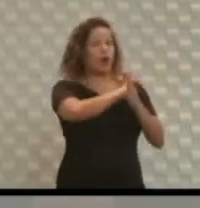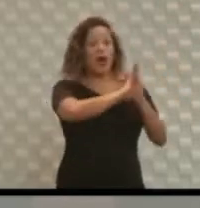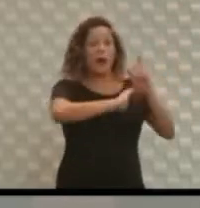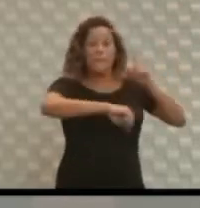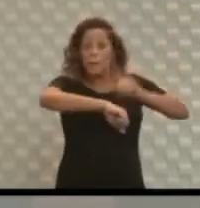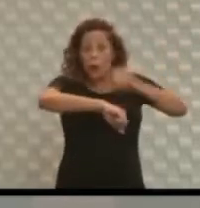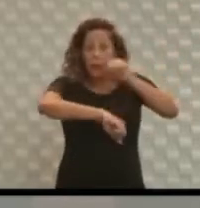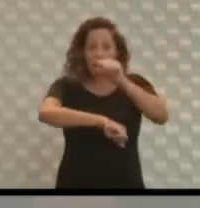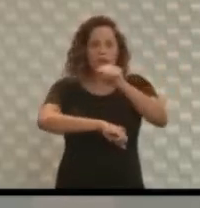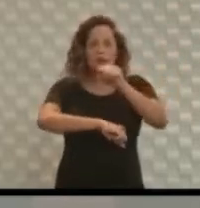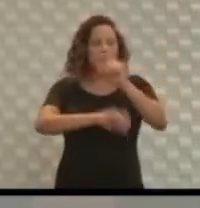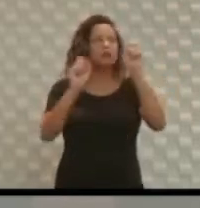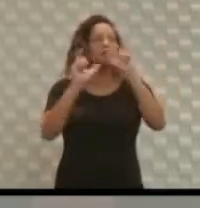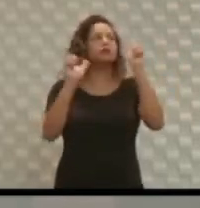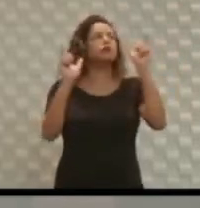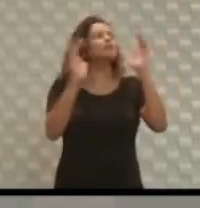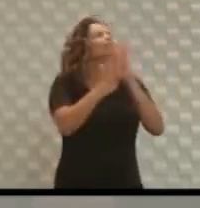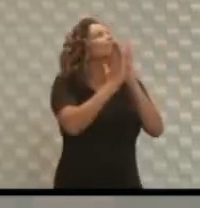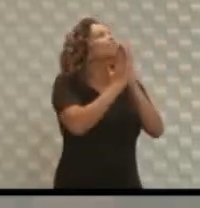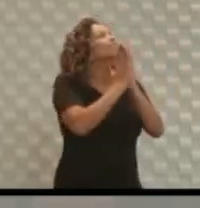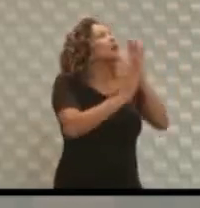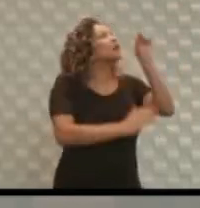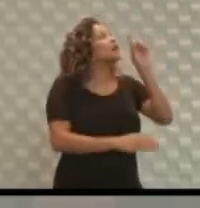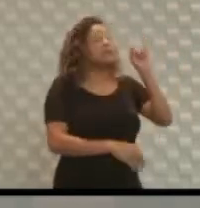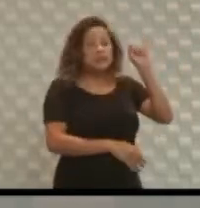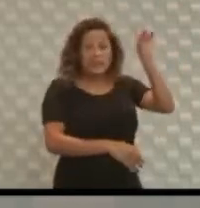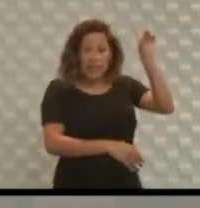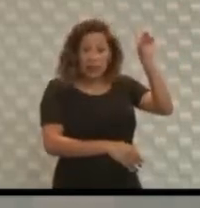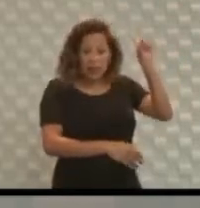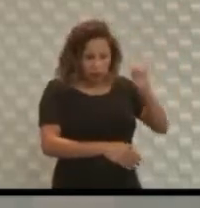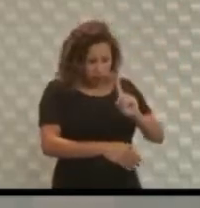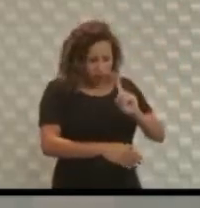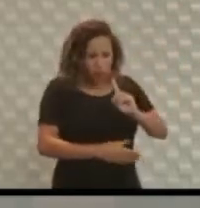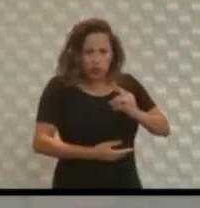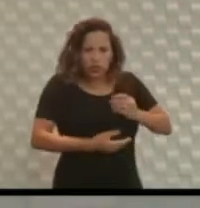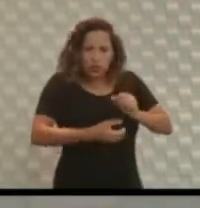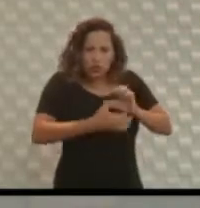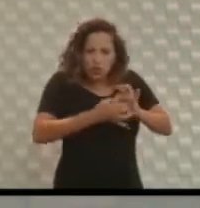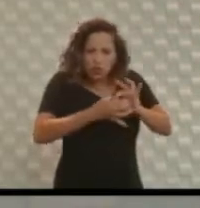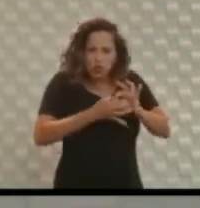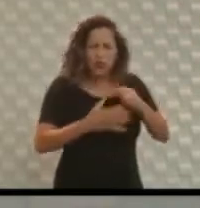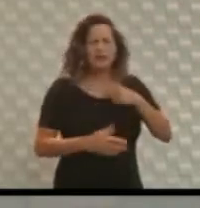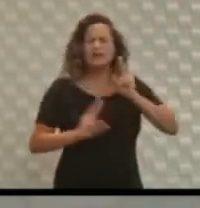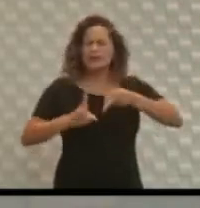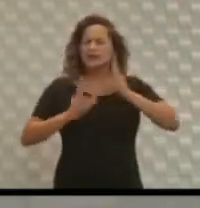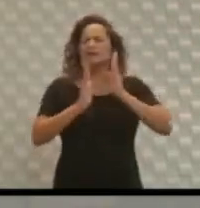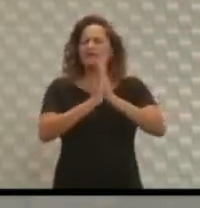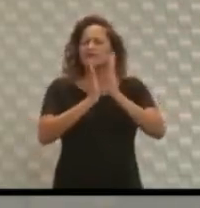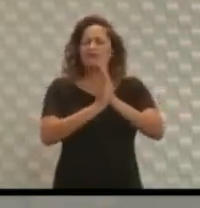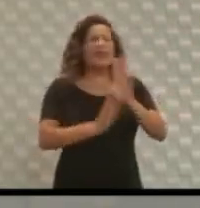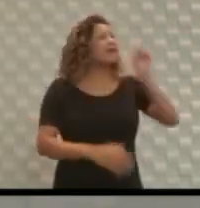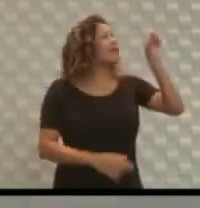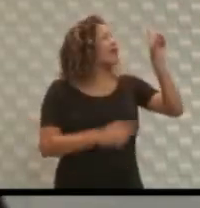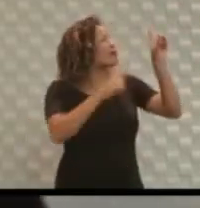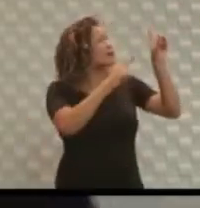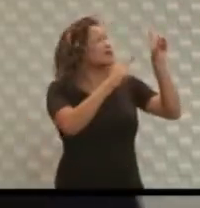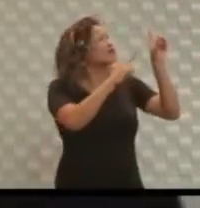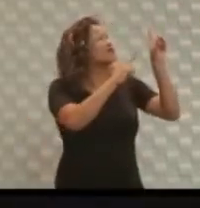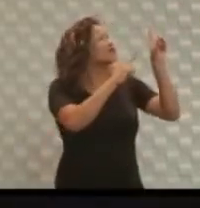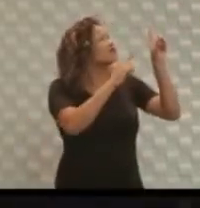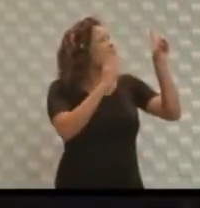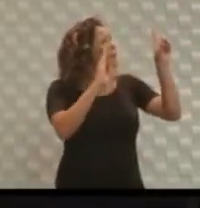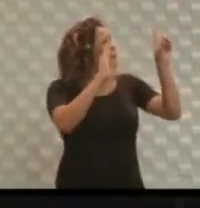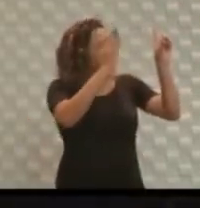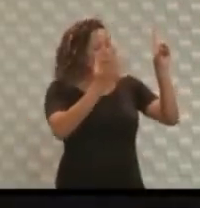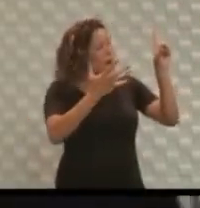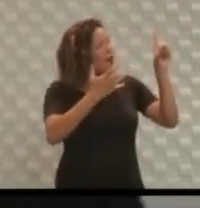Deus. Senhor, se o Senhor não estiver aqui, eu falava para Deus, eu sempre falei para Deus: Senhor, o Senhor é o maior interessado